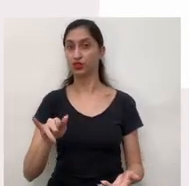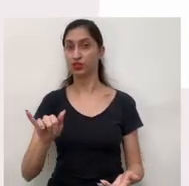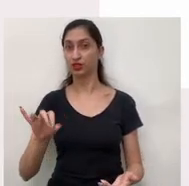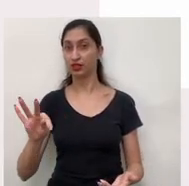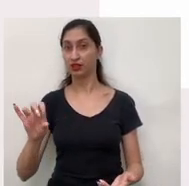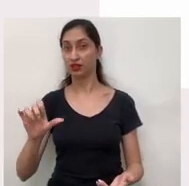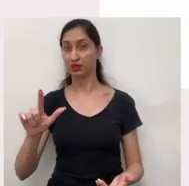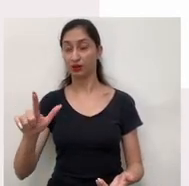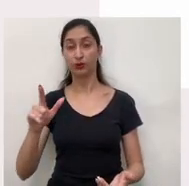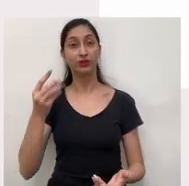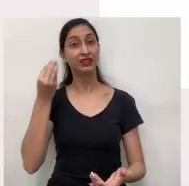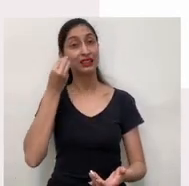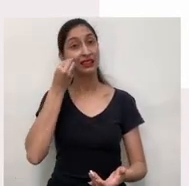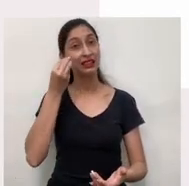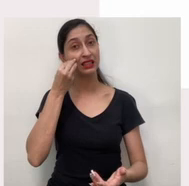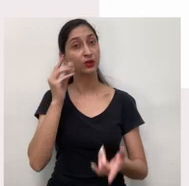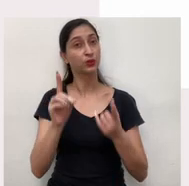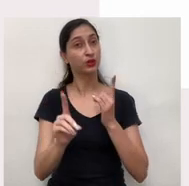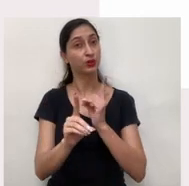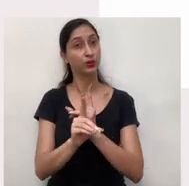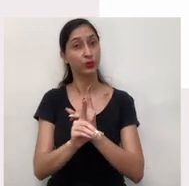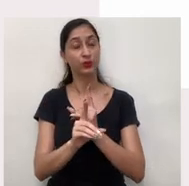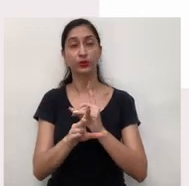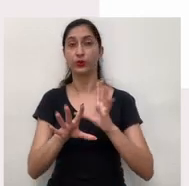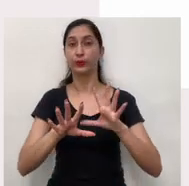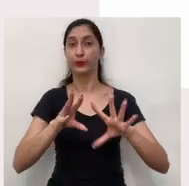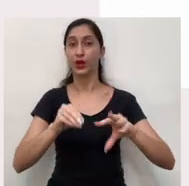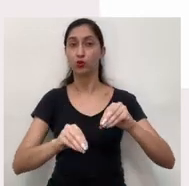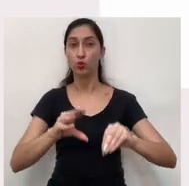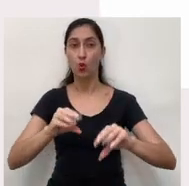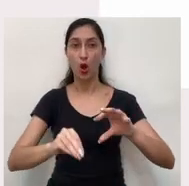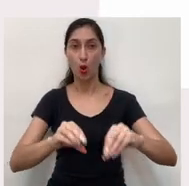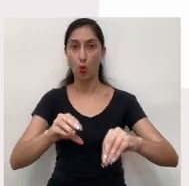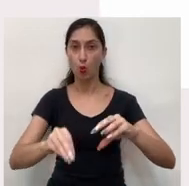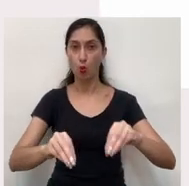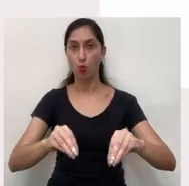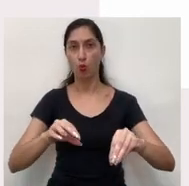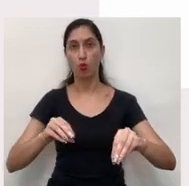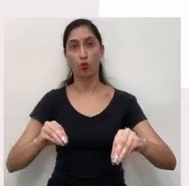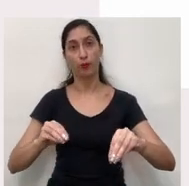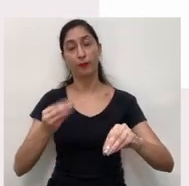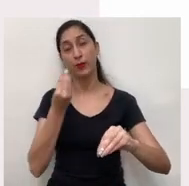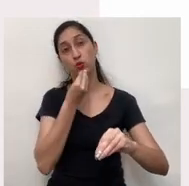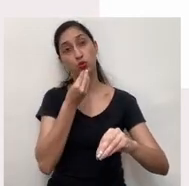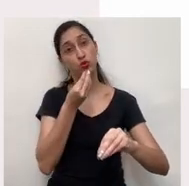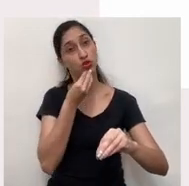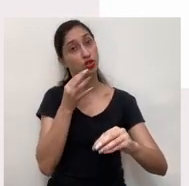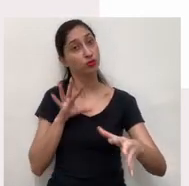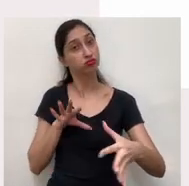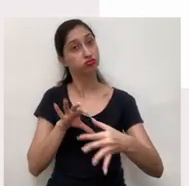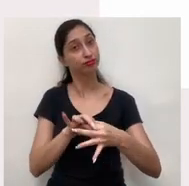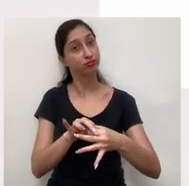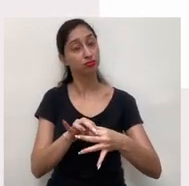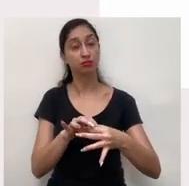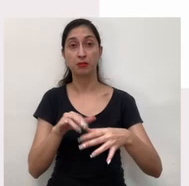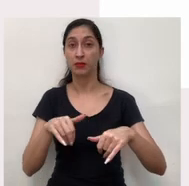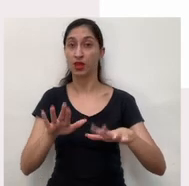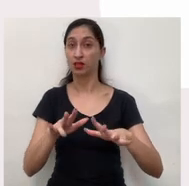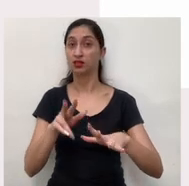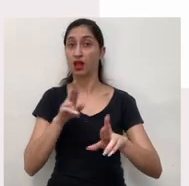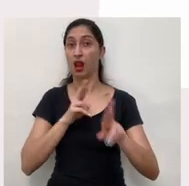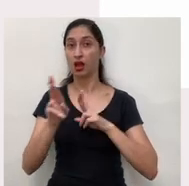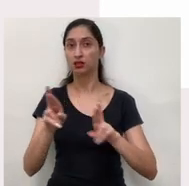Tentando um encontro assim, entre uma manualidade que poderia corresponder, ainda que metaforicamente, ao